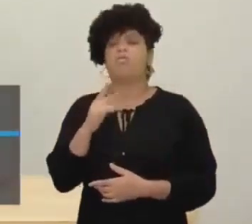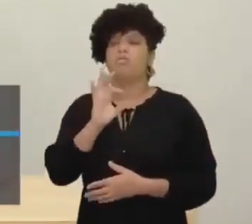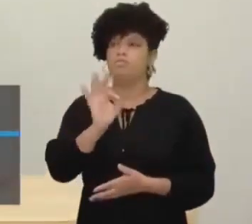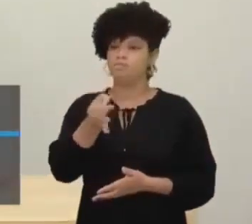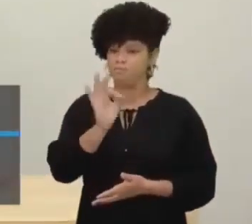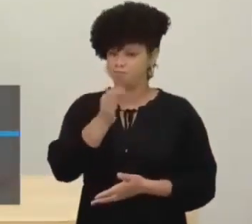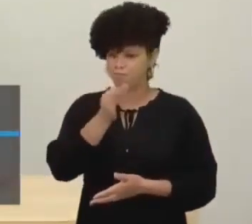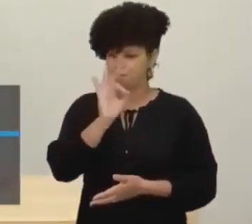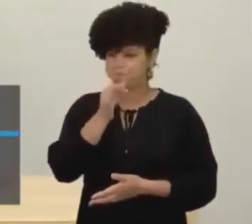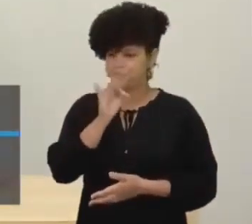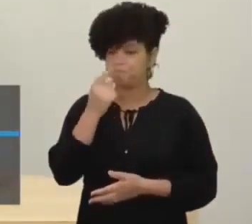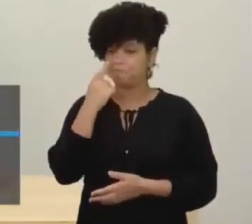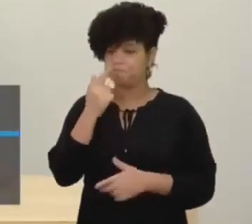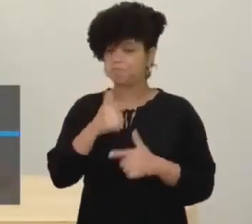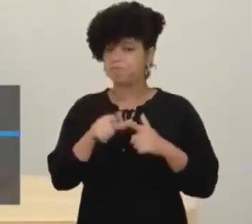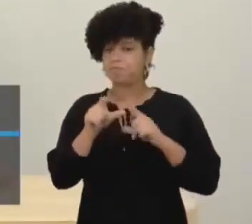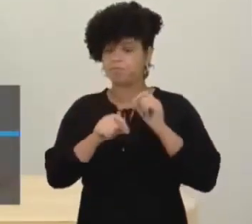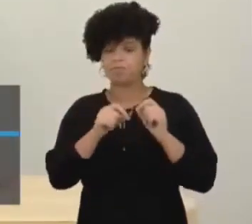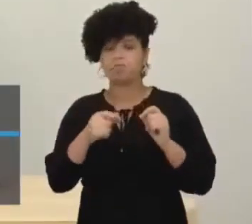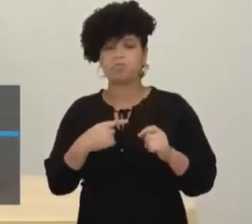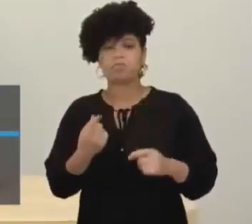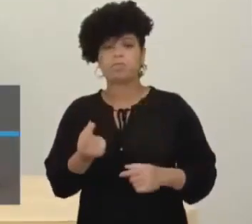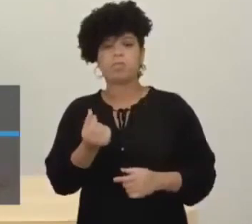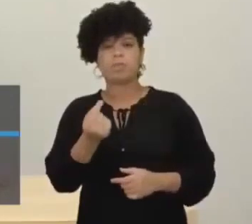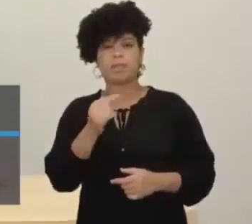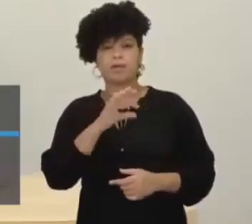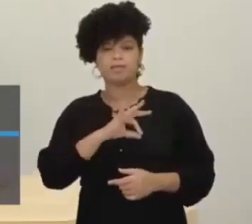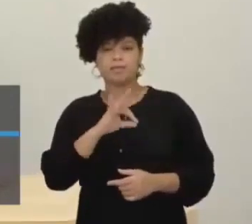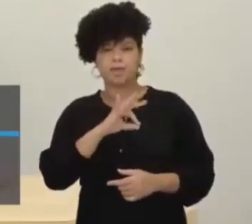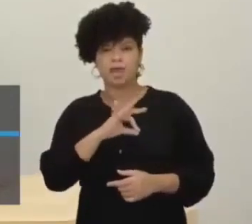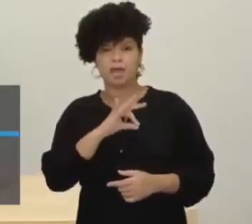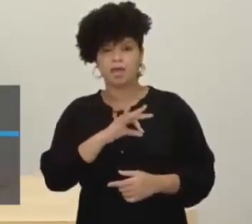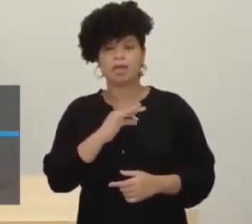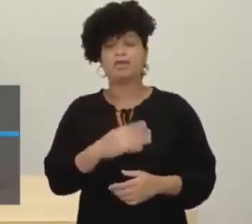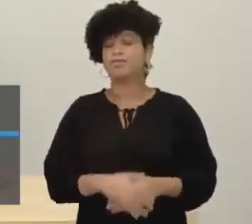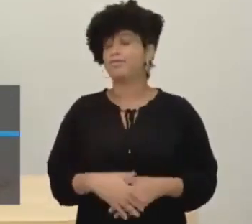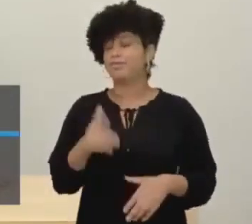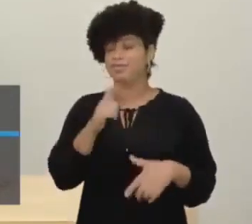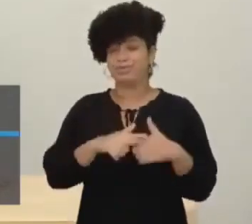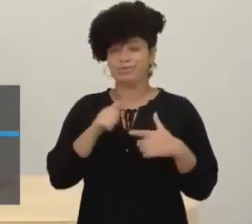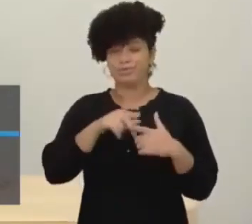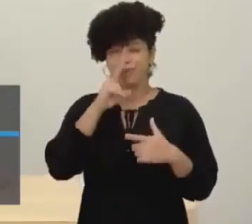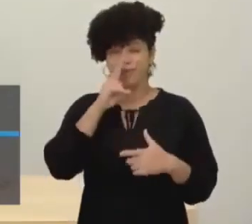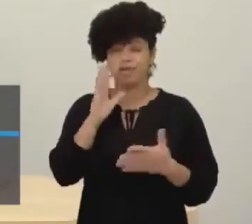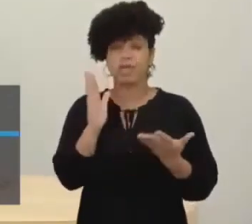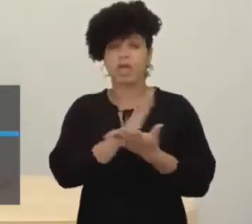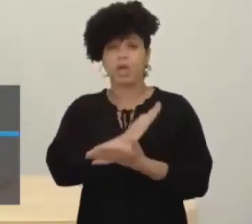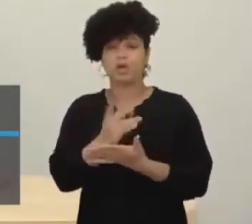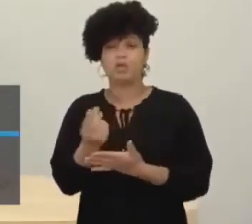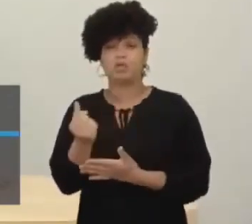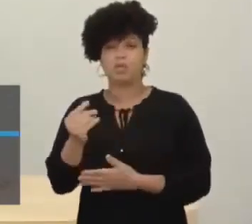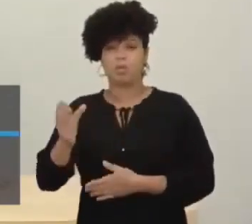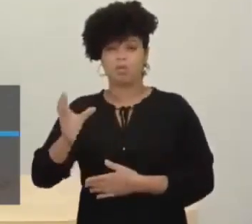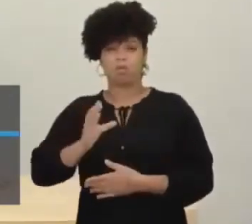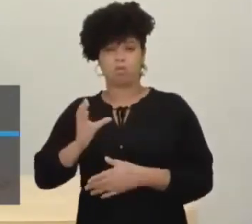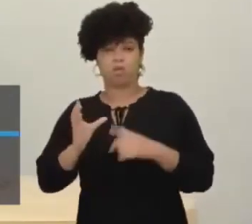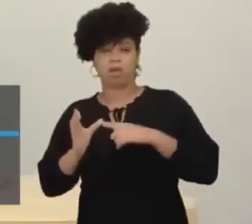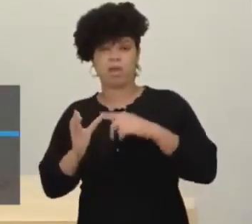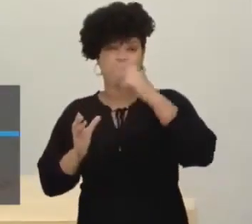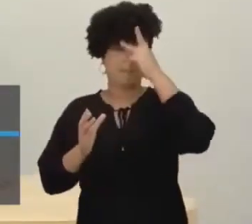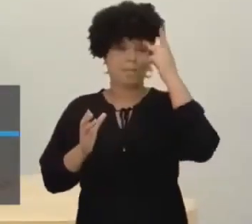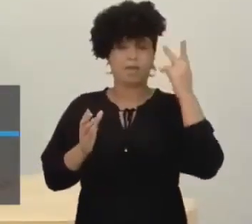tem a questão da má distribuição de renda que é um processo histórico Aqui no Brasil tem também a questão aí